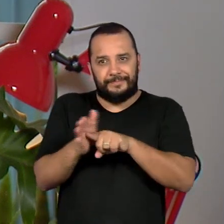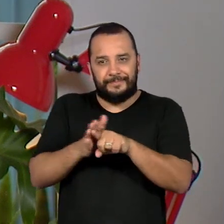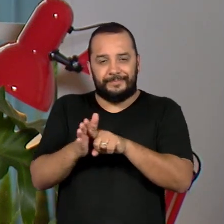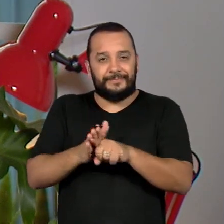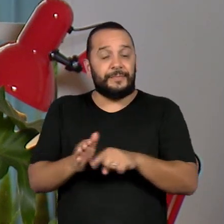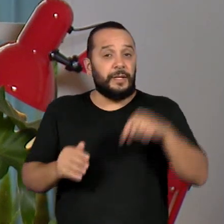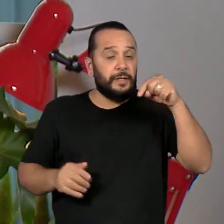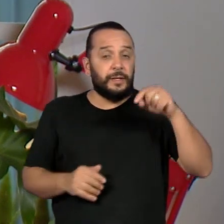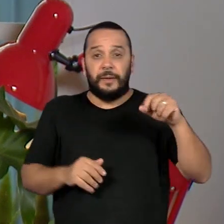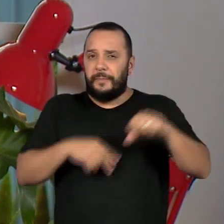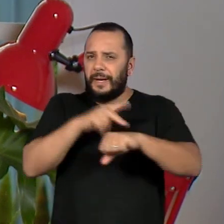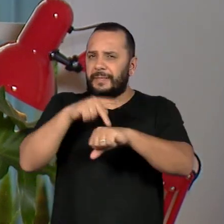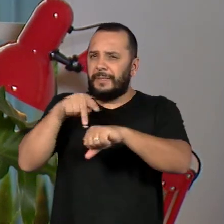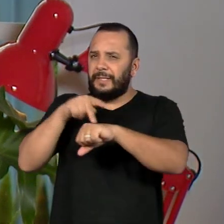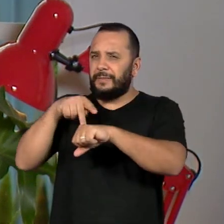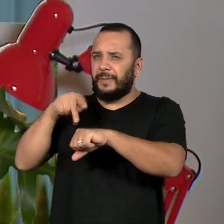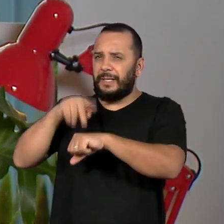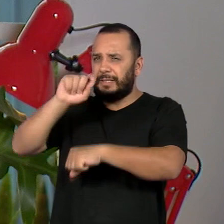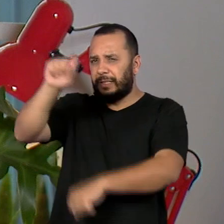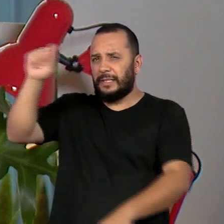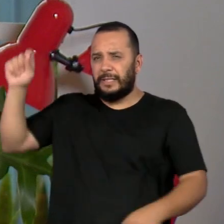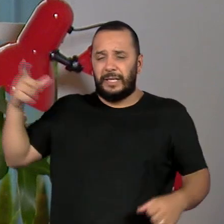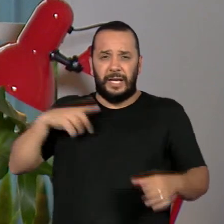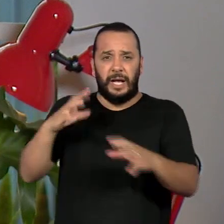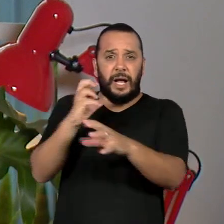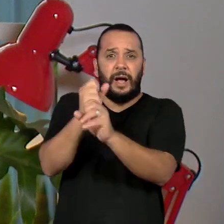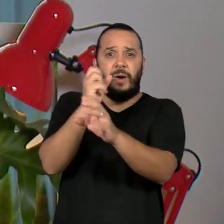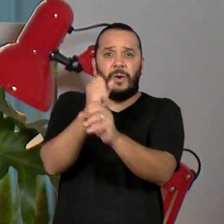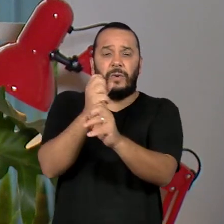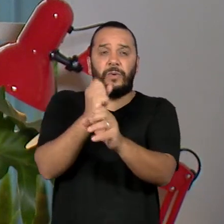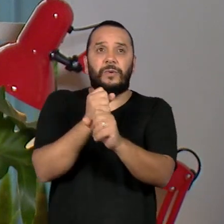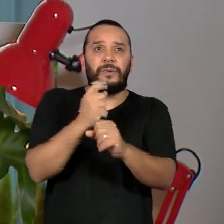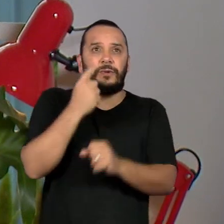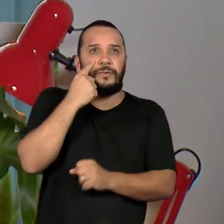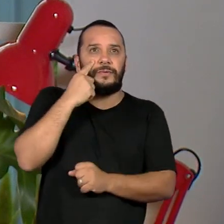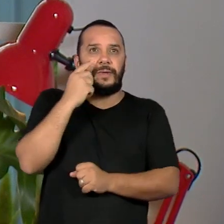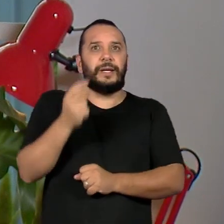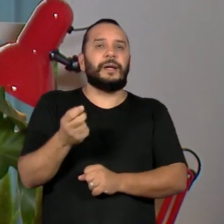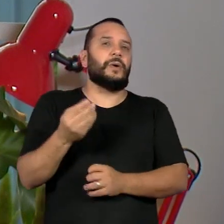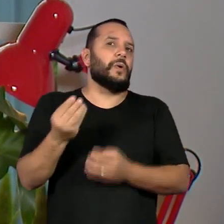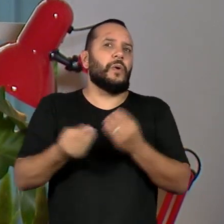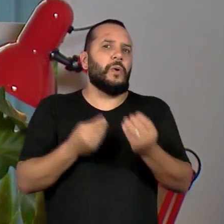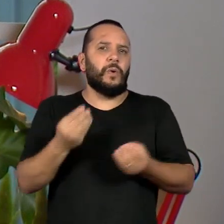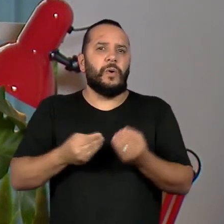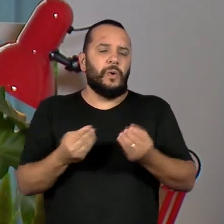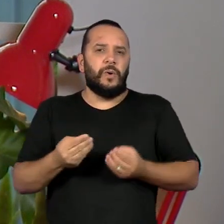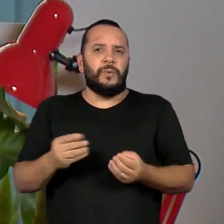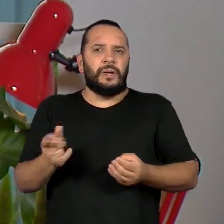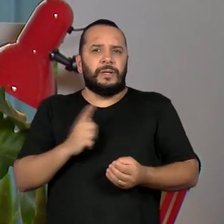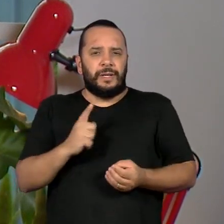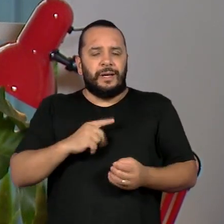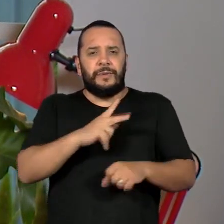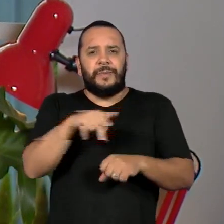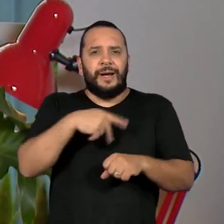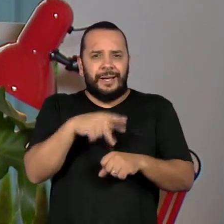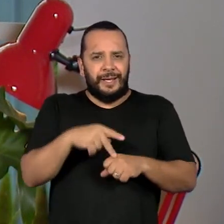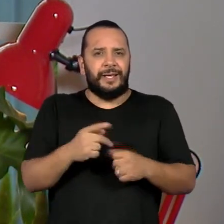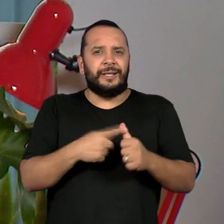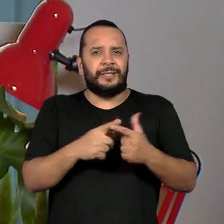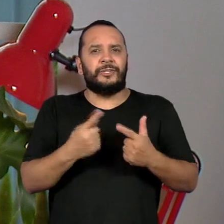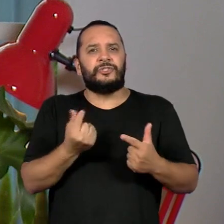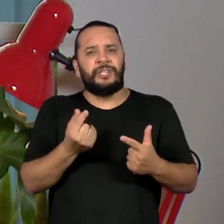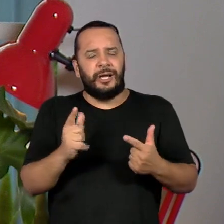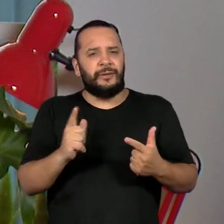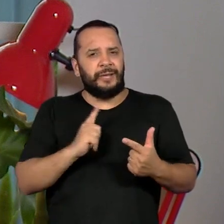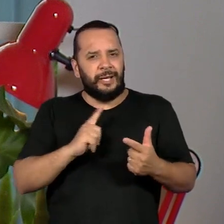contas nacionais. Essas contas nacionais avaliam quais são os ativos que o país tem, o que foi produzido de renda, o que foi distribuído de